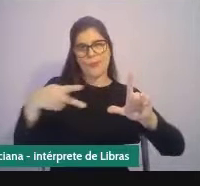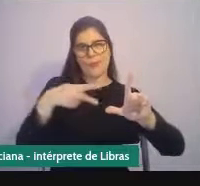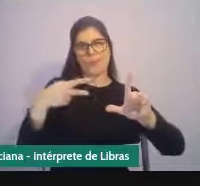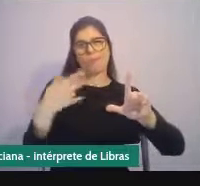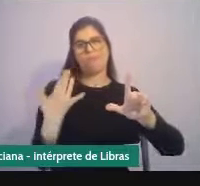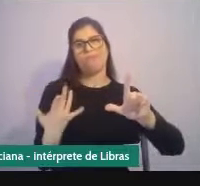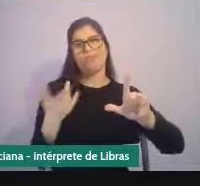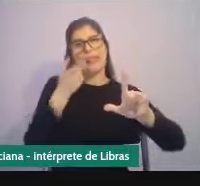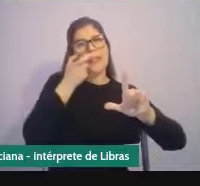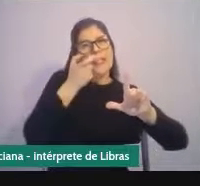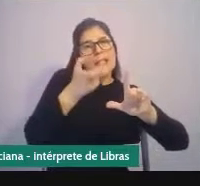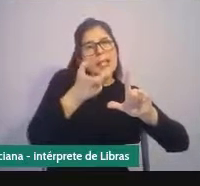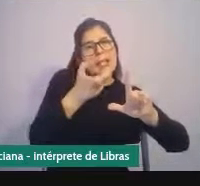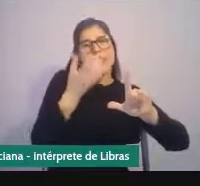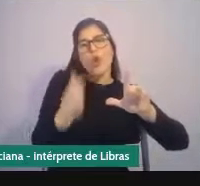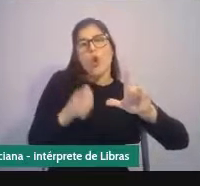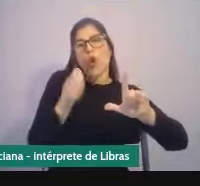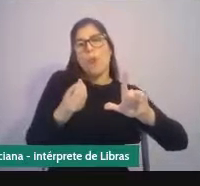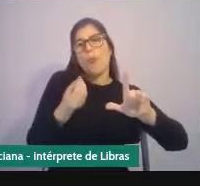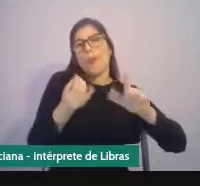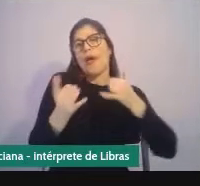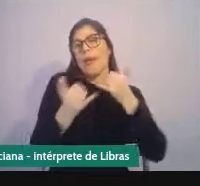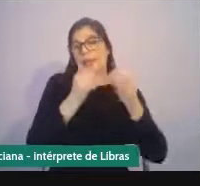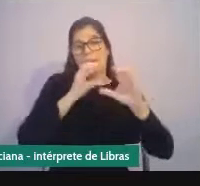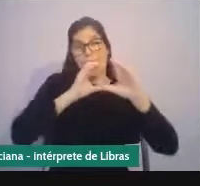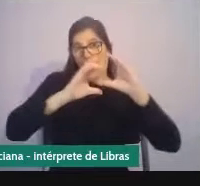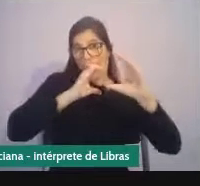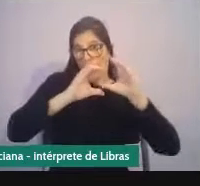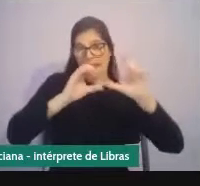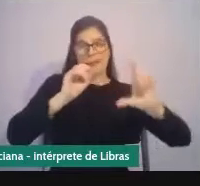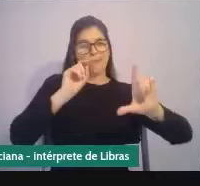em saber mais sobre comunicação